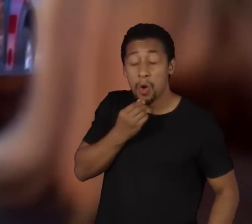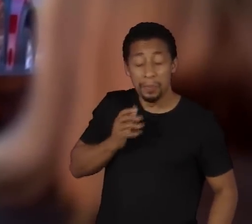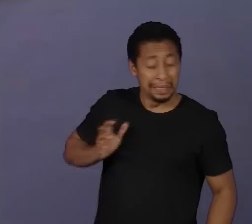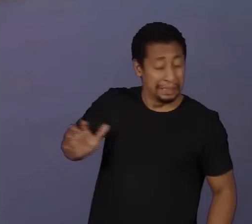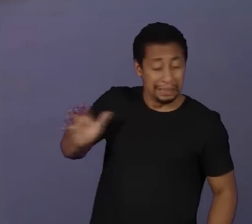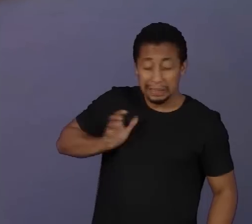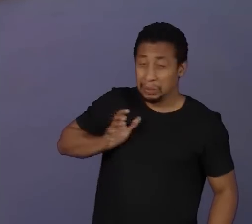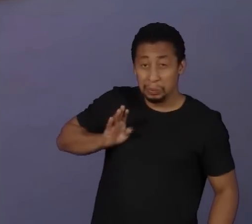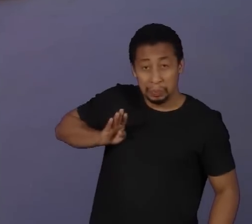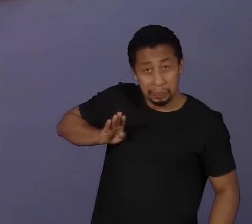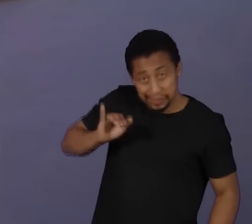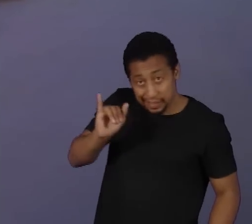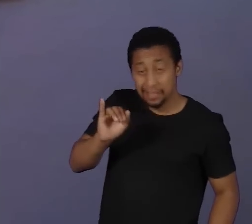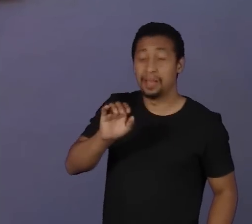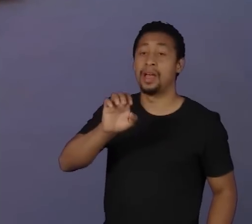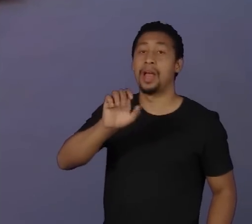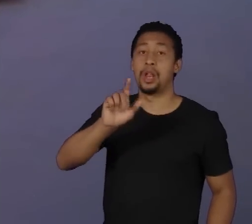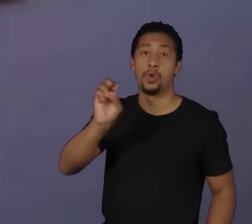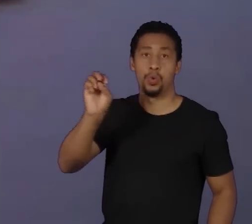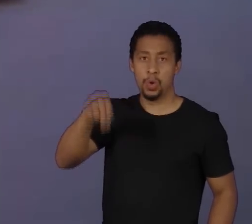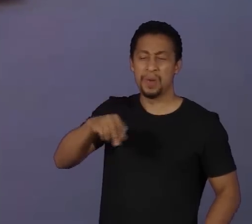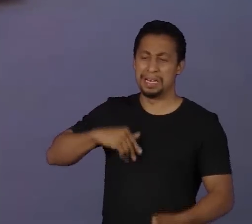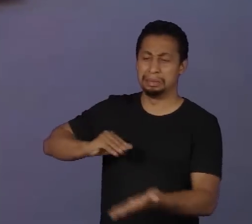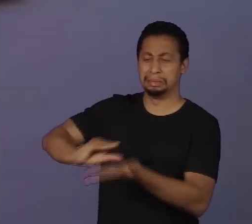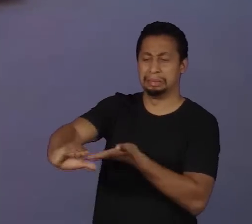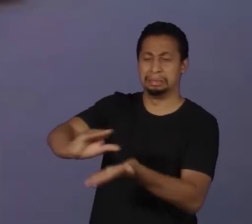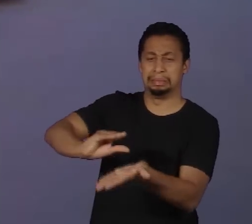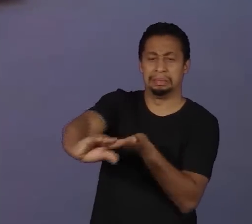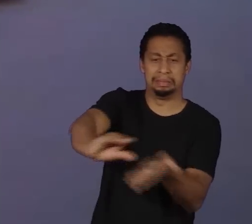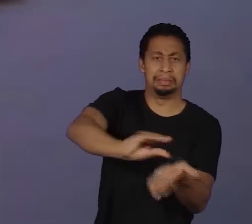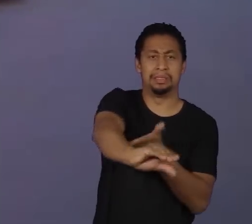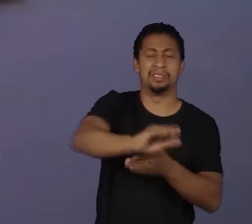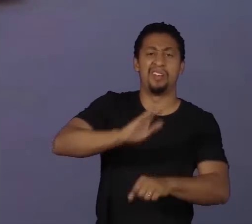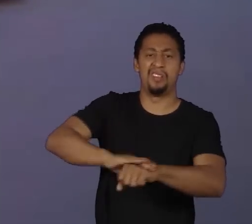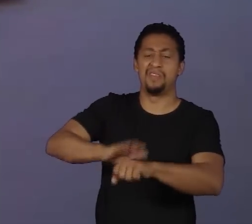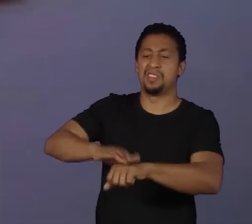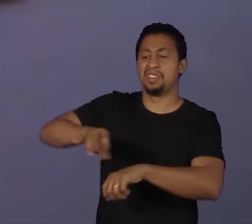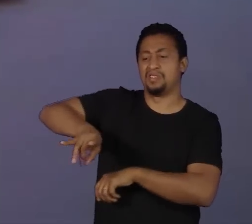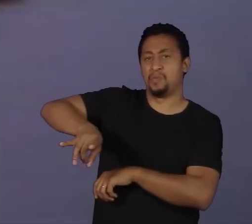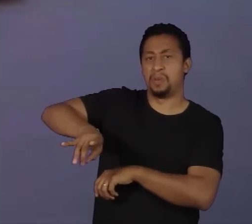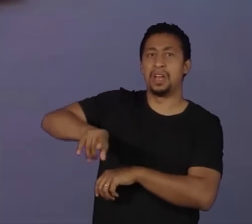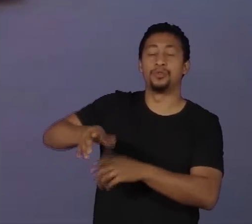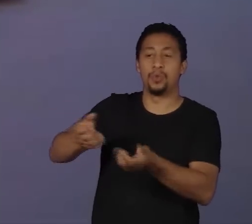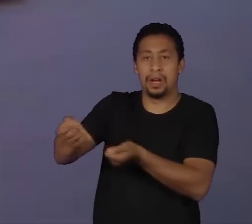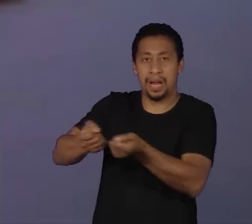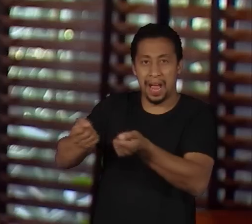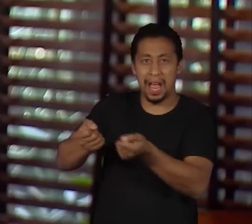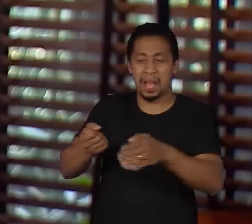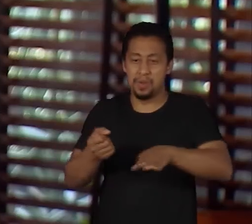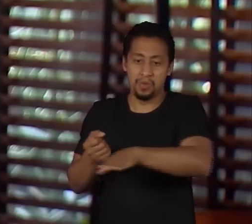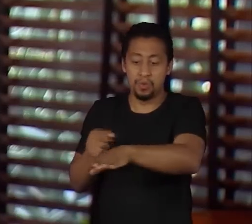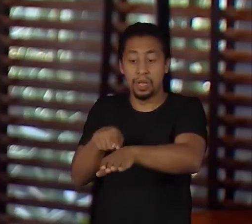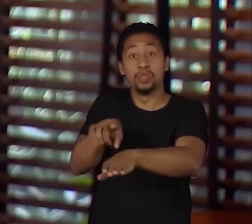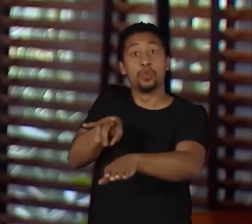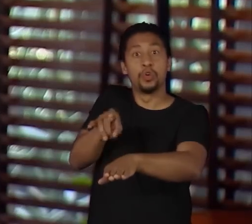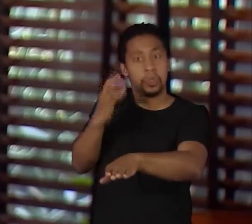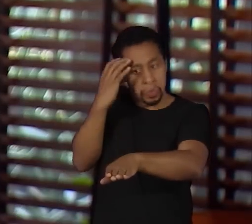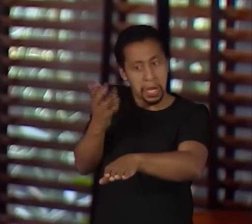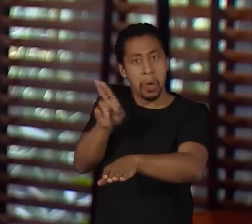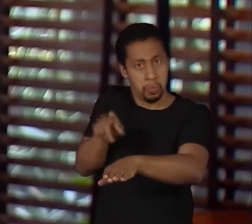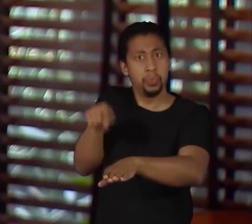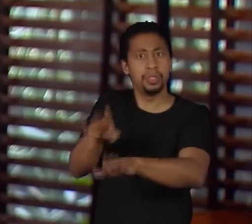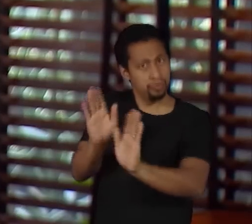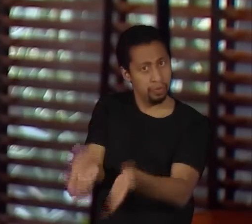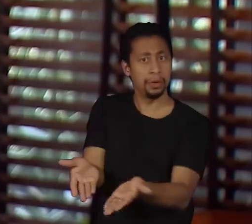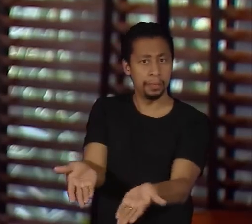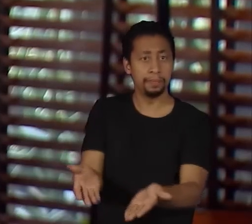investem em usos polêmicos, como o de carros autônomos da Tesla. A Comissão Europeia, ela começou a discutir